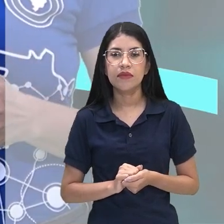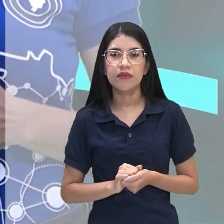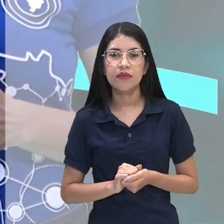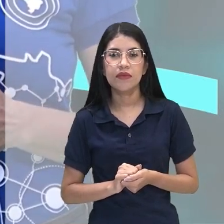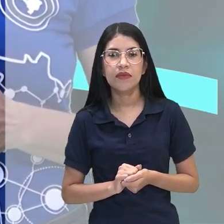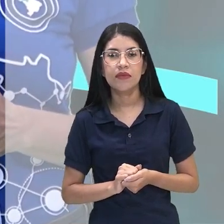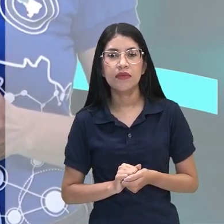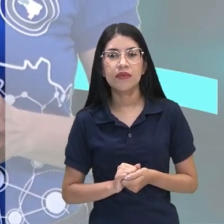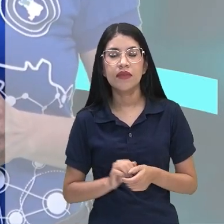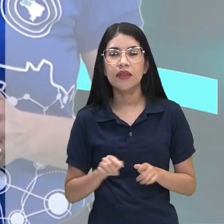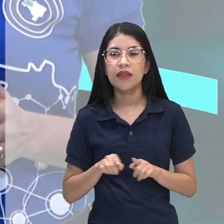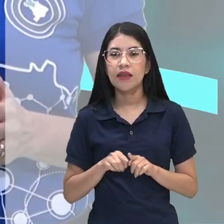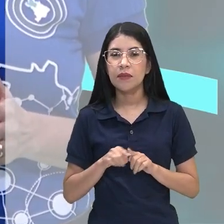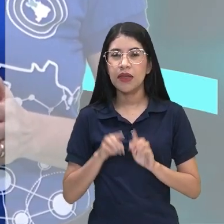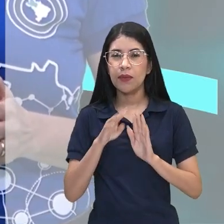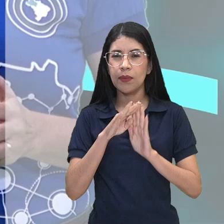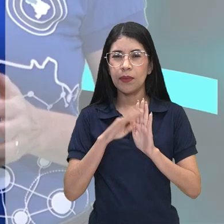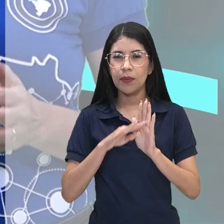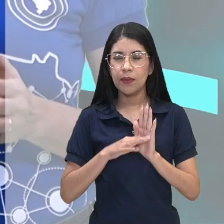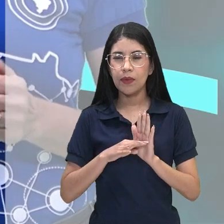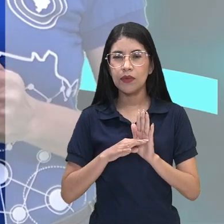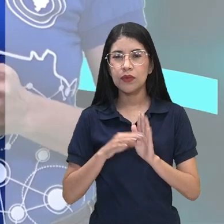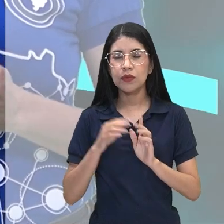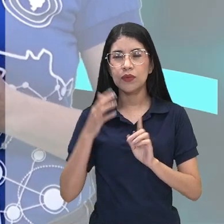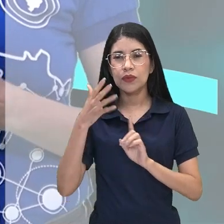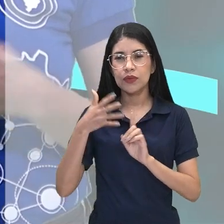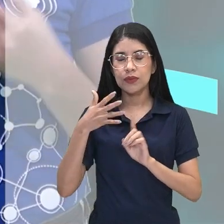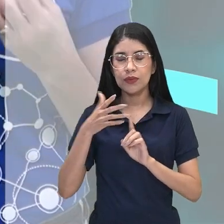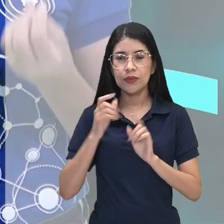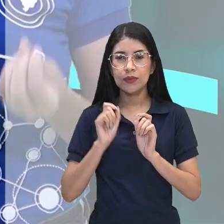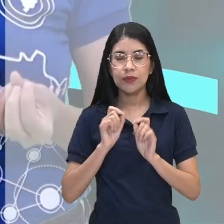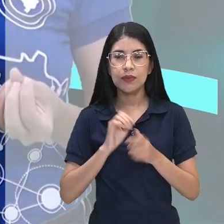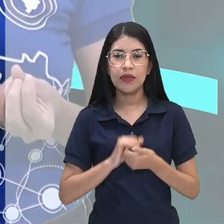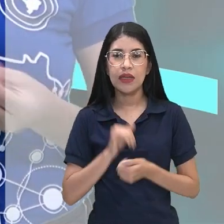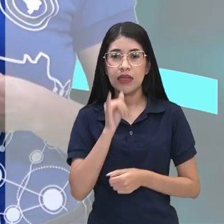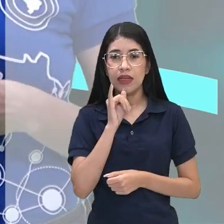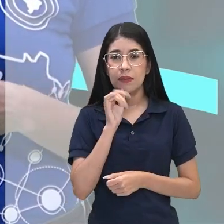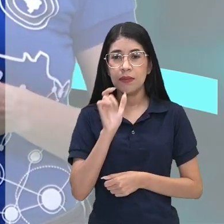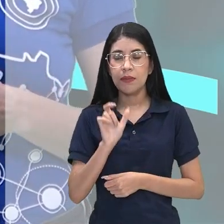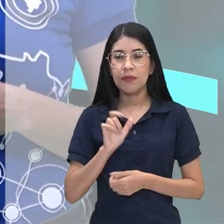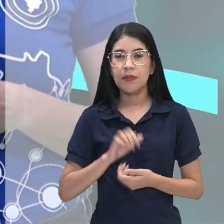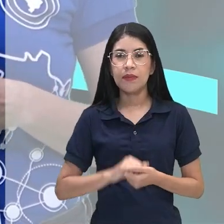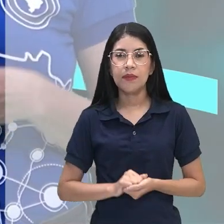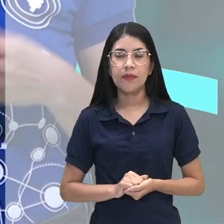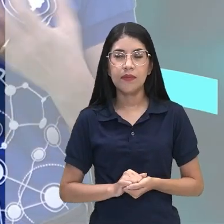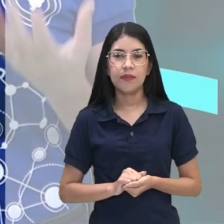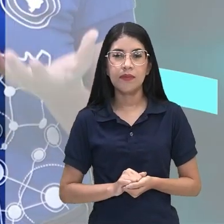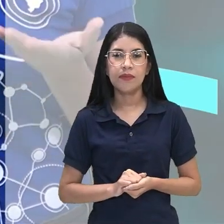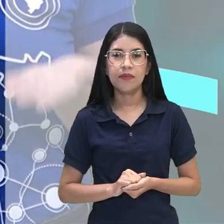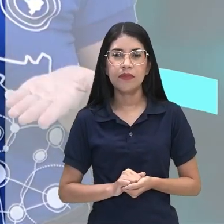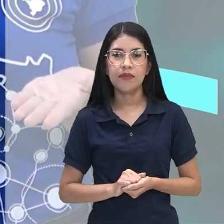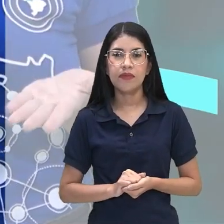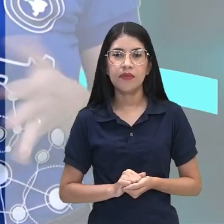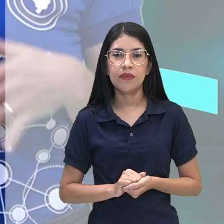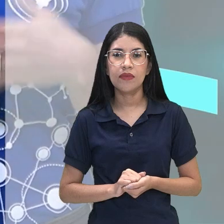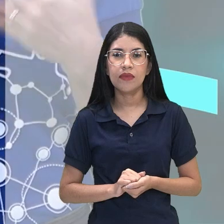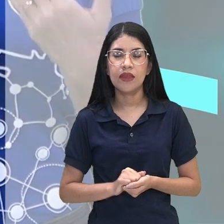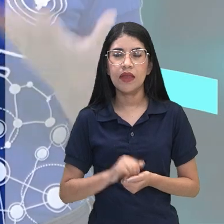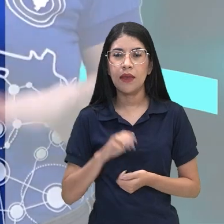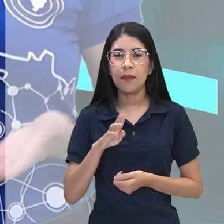são interessantes de você estudar também. Por exemplo, a palavra but é um marcador, né? O que significa o